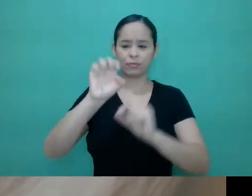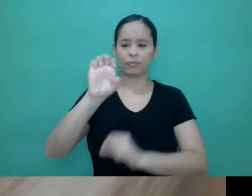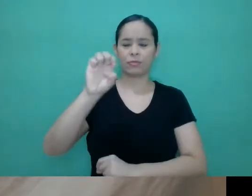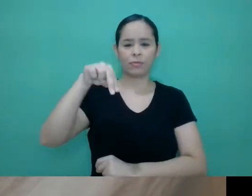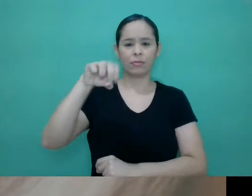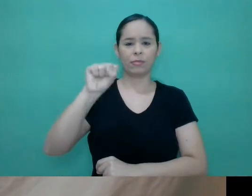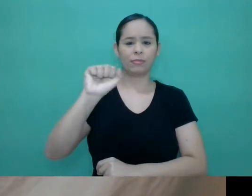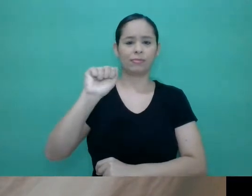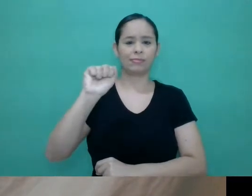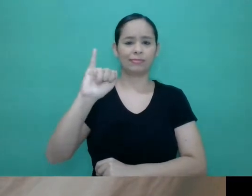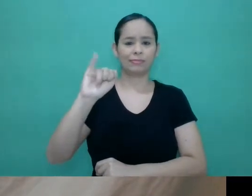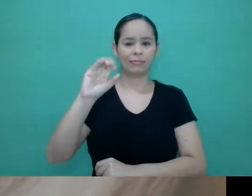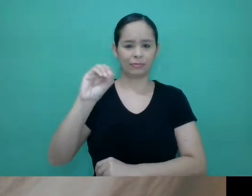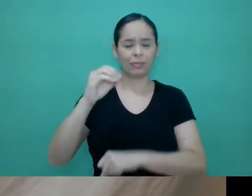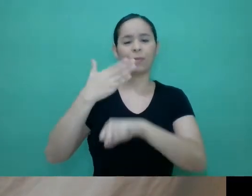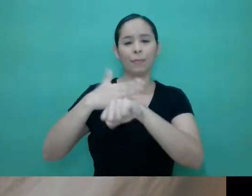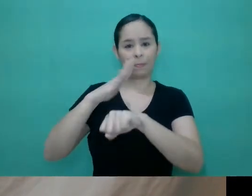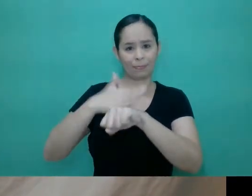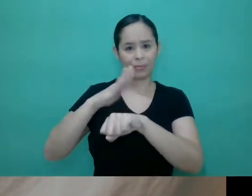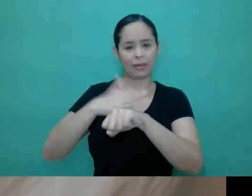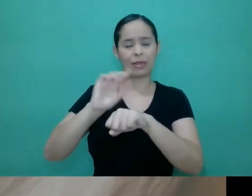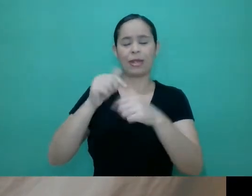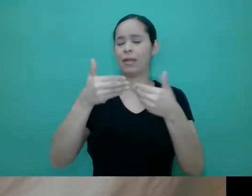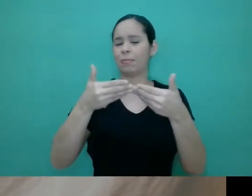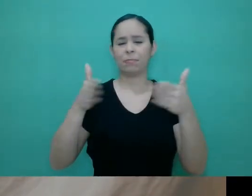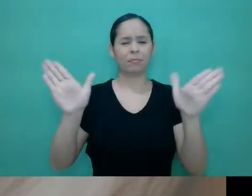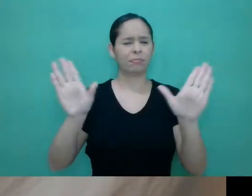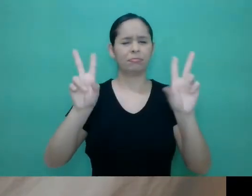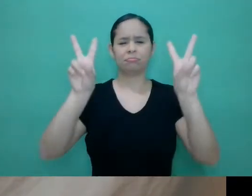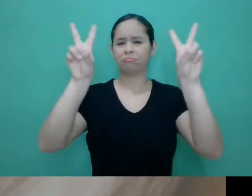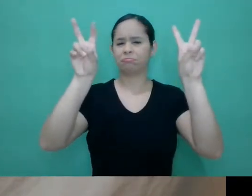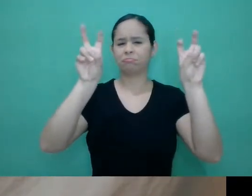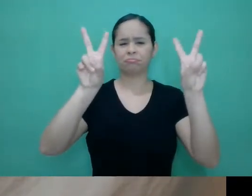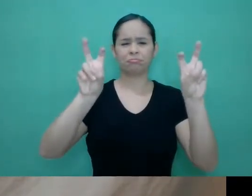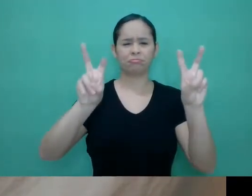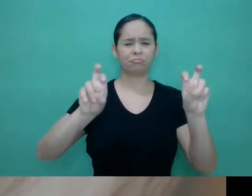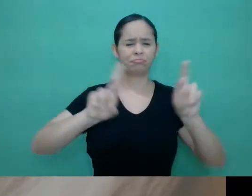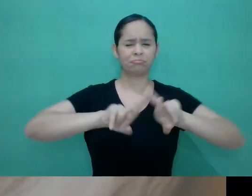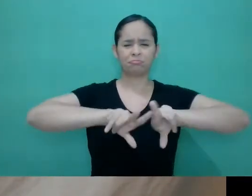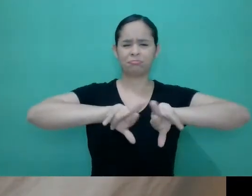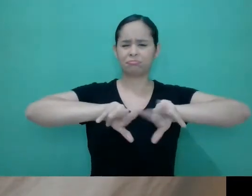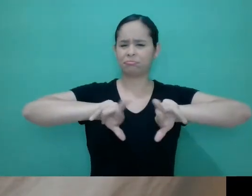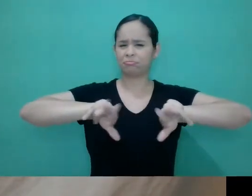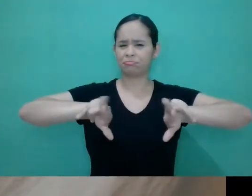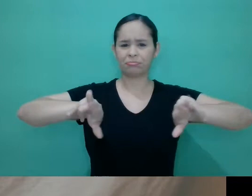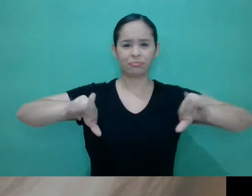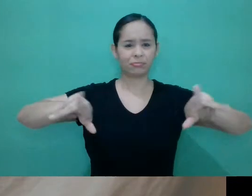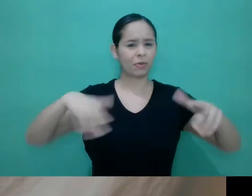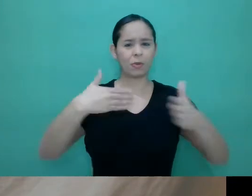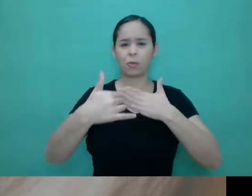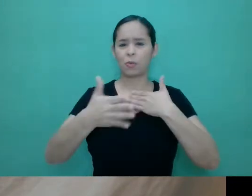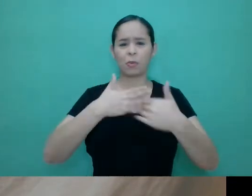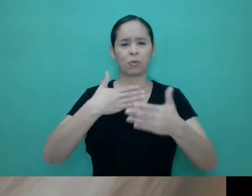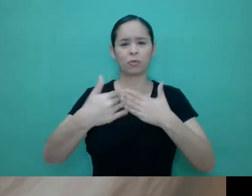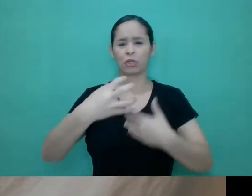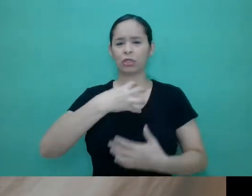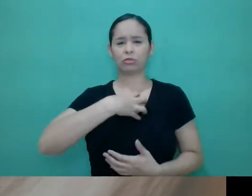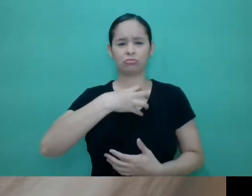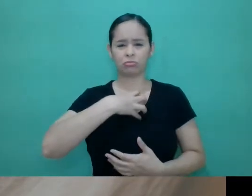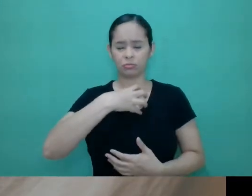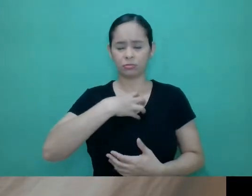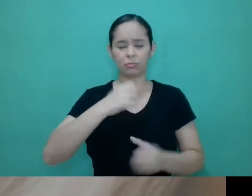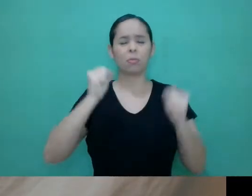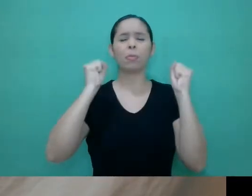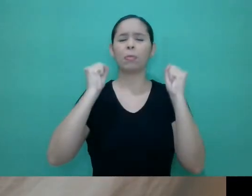aberta. É um gênero que pode falar sobre qualquer coisa, de qualquer maneira, né?